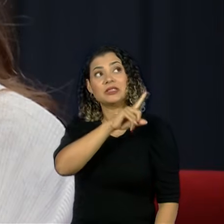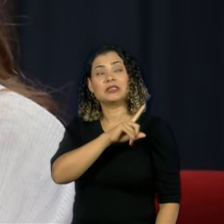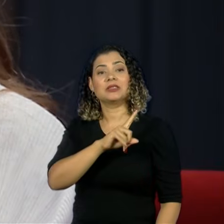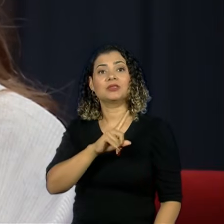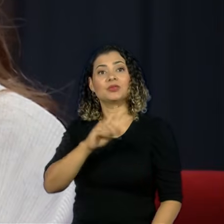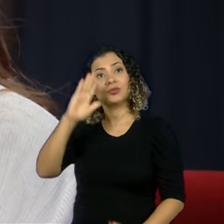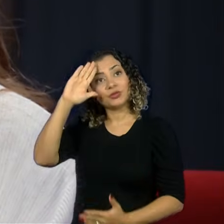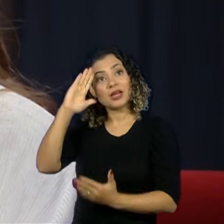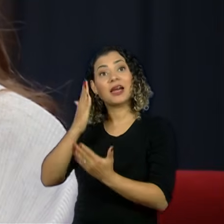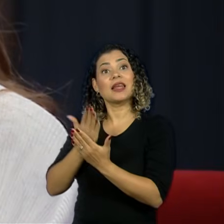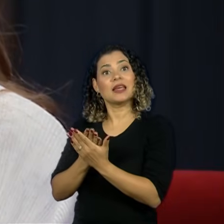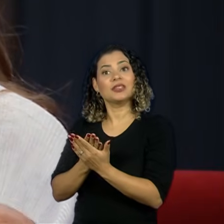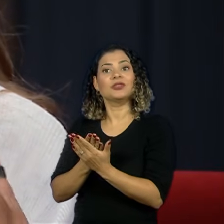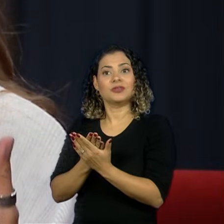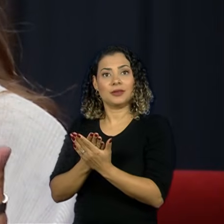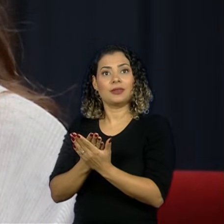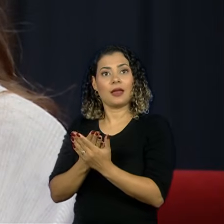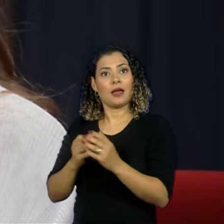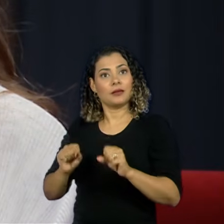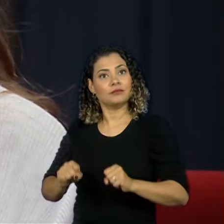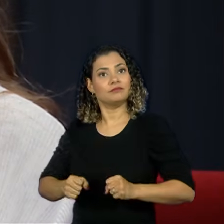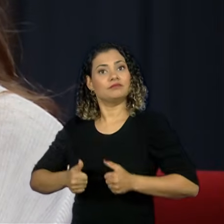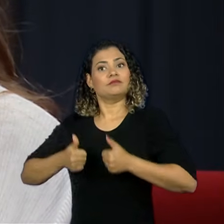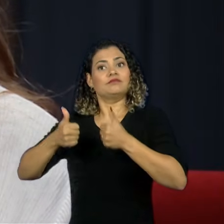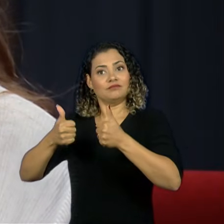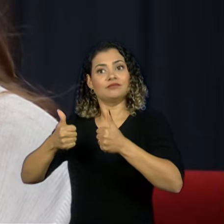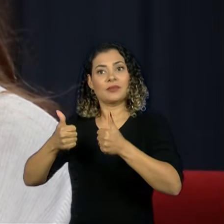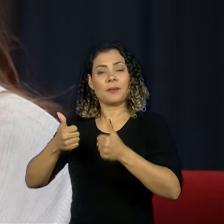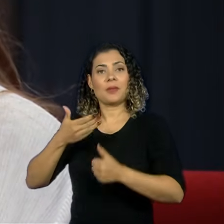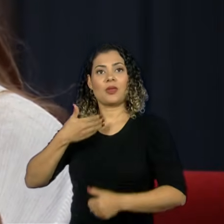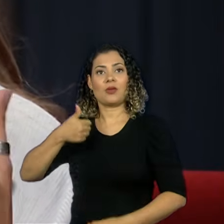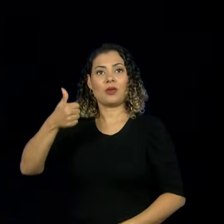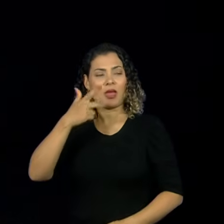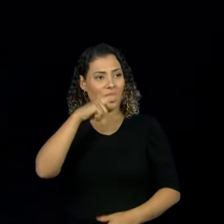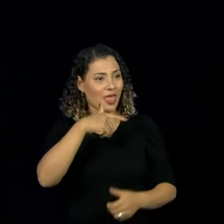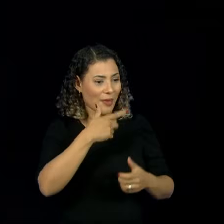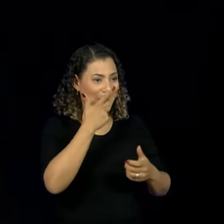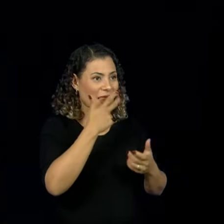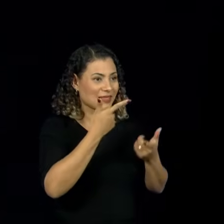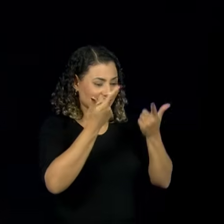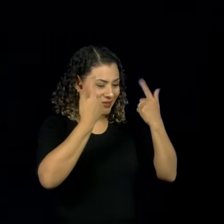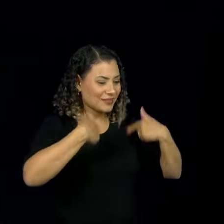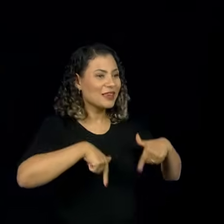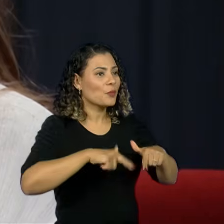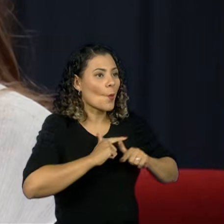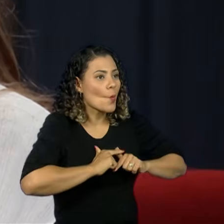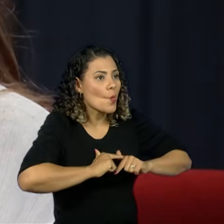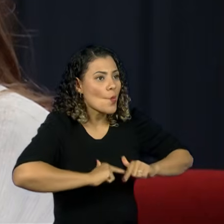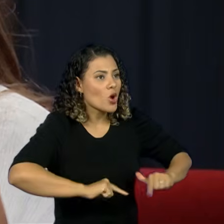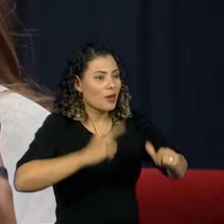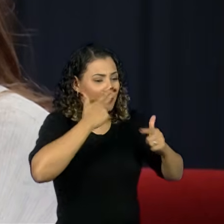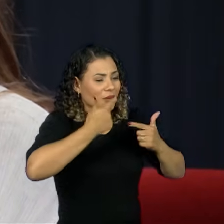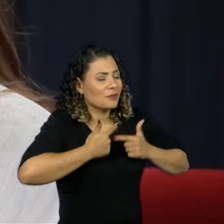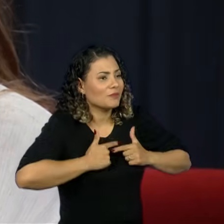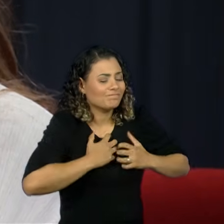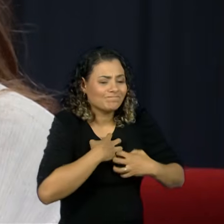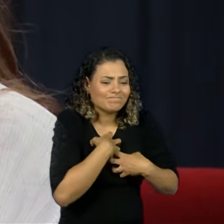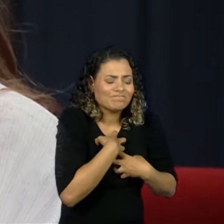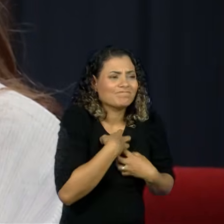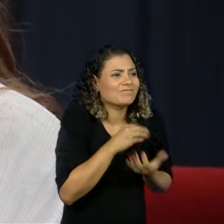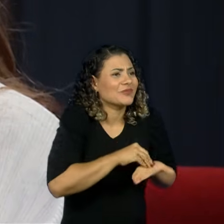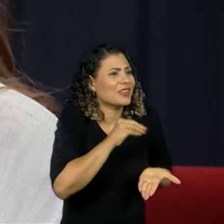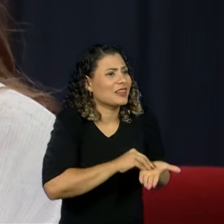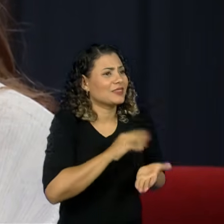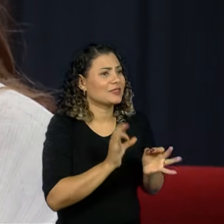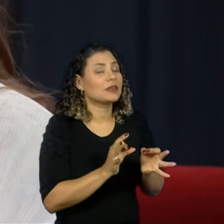você acreditar que vai superar. É o tal vazio, né? Mas é um vazio cheio de ausência.